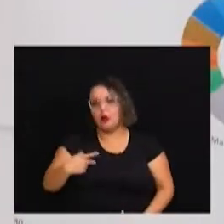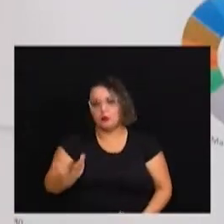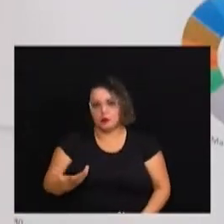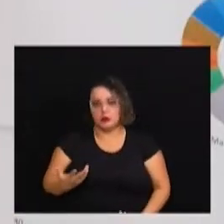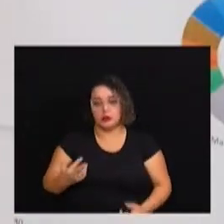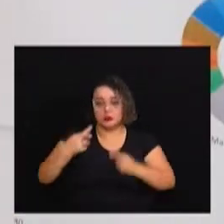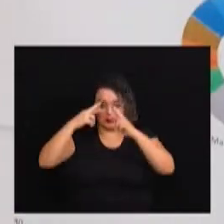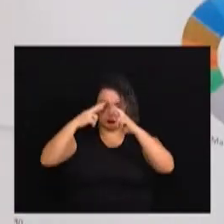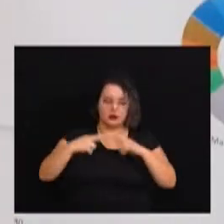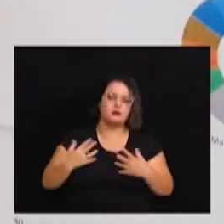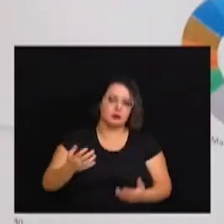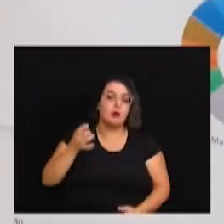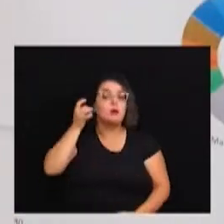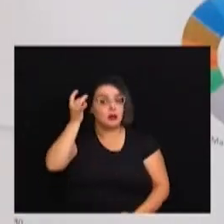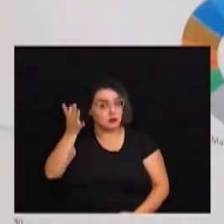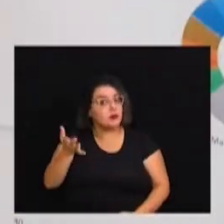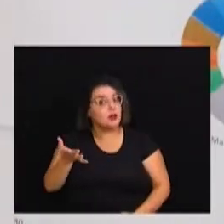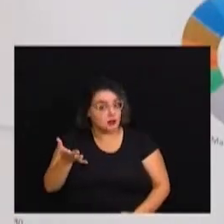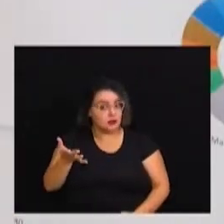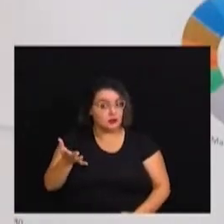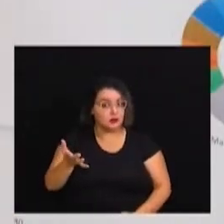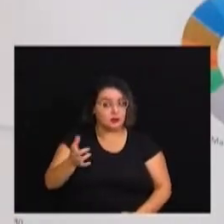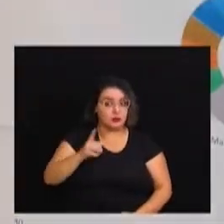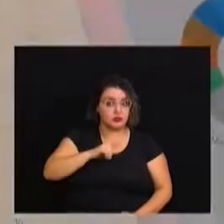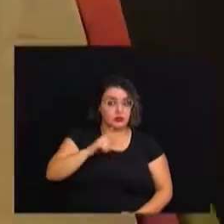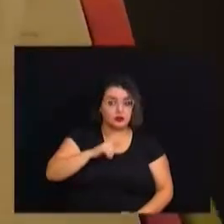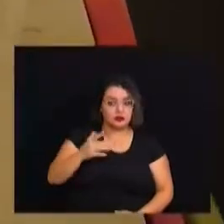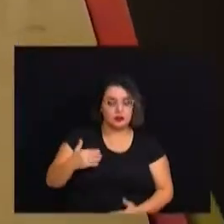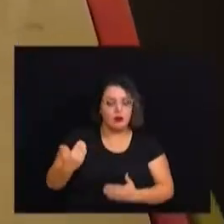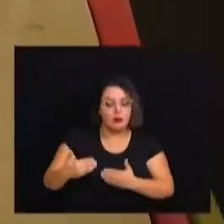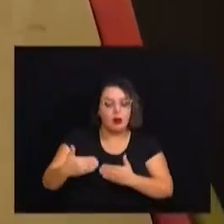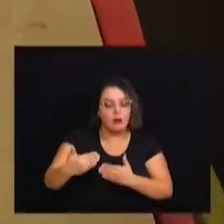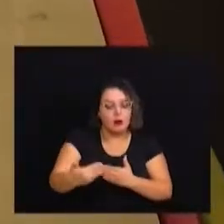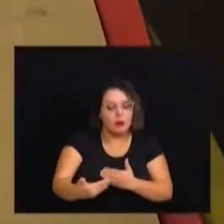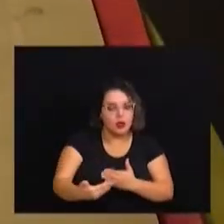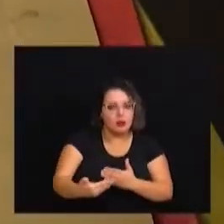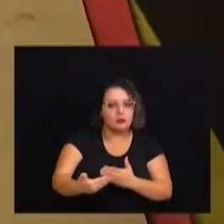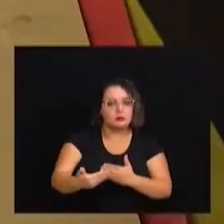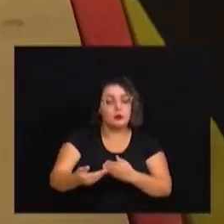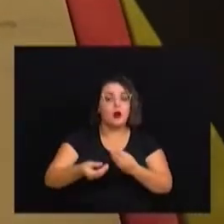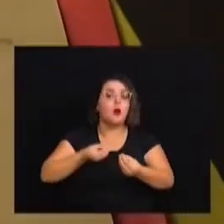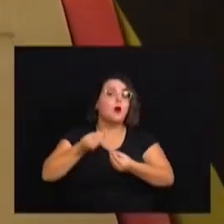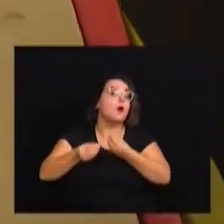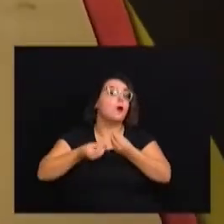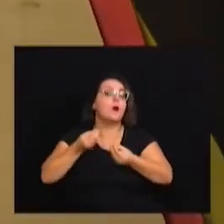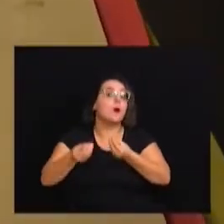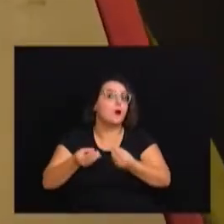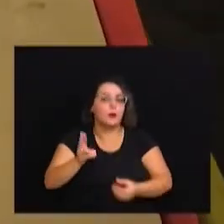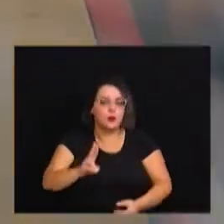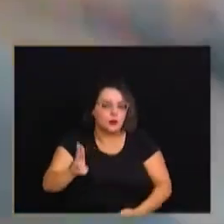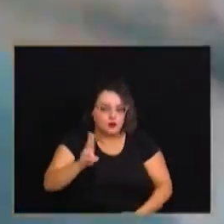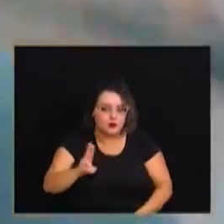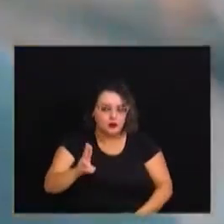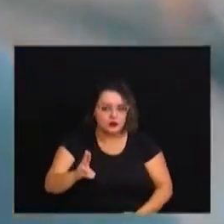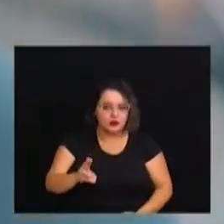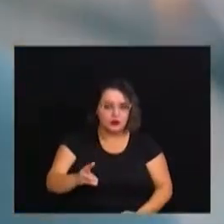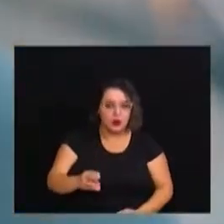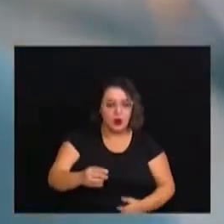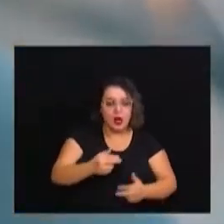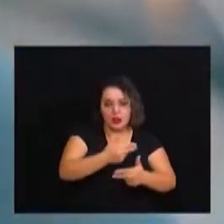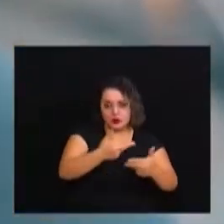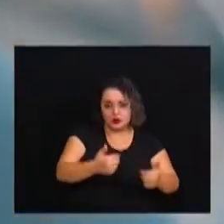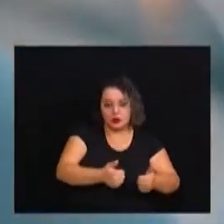se respeitar e muito mais fácil da gente ter um ponto de partida de como utilizar os nossos